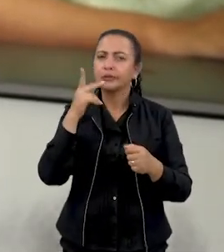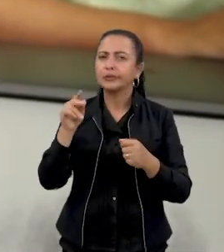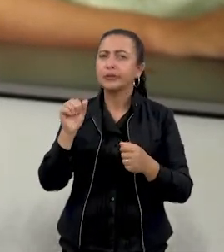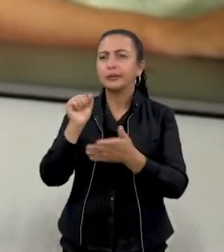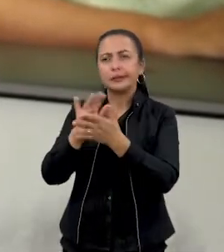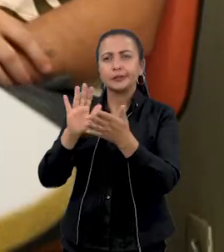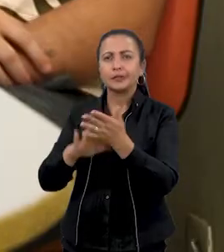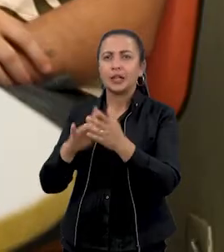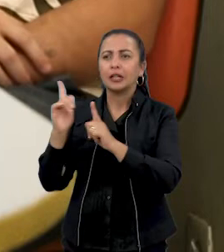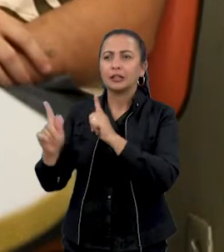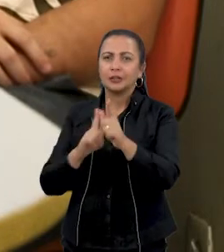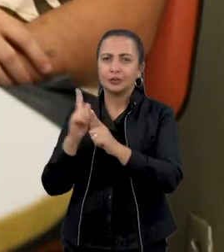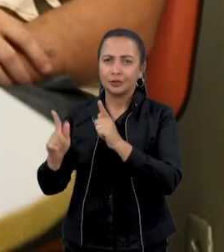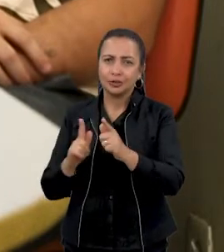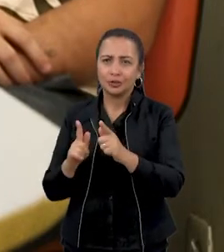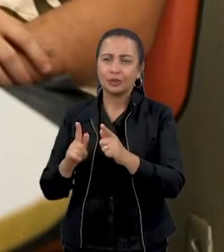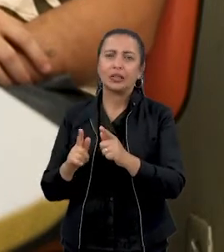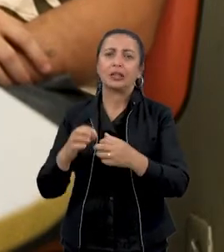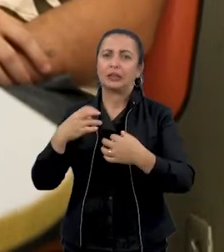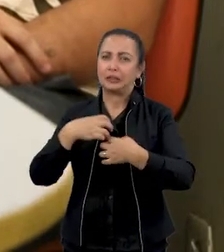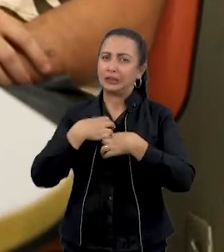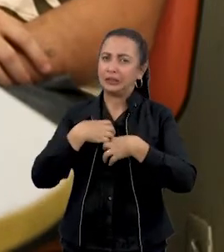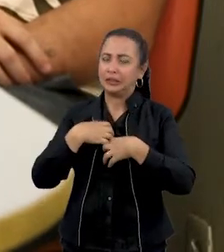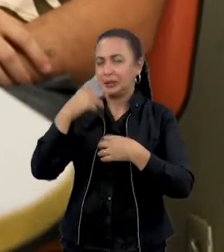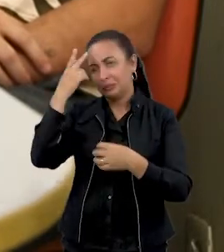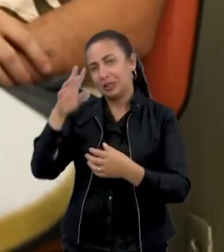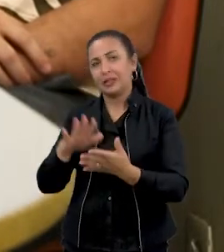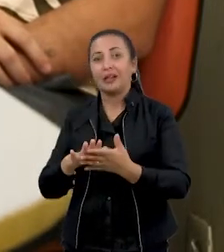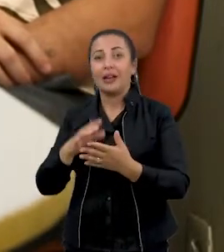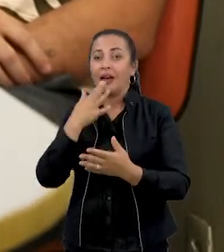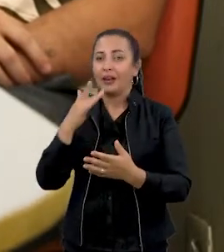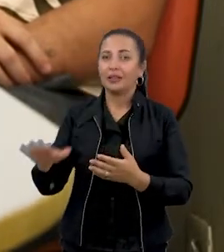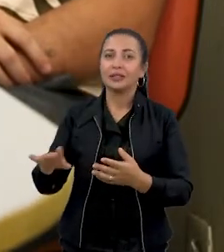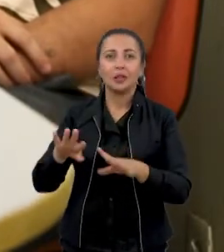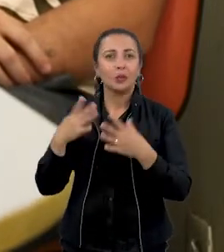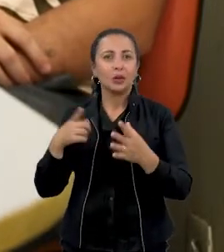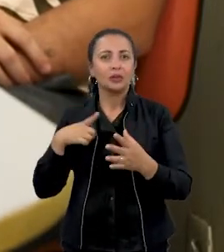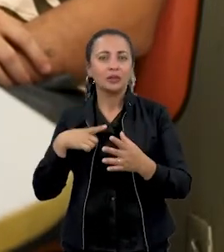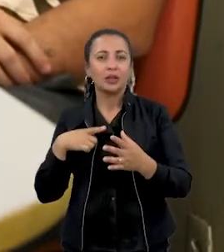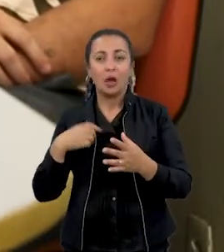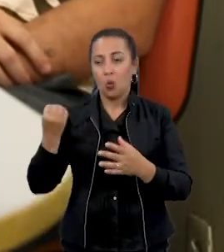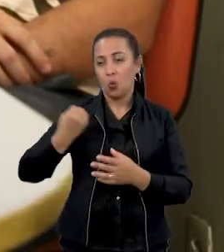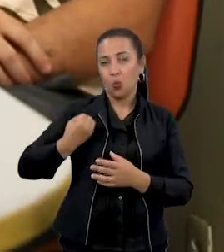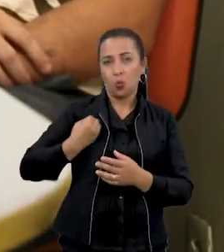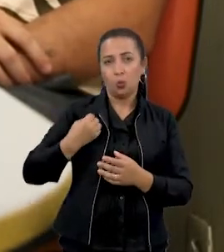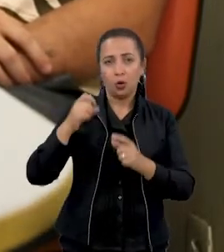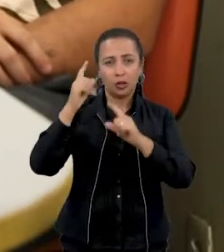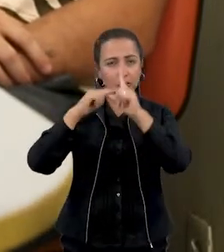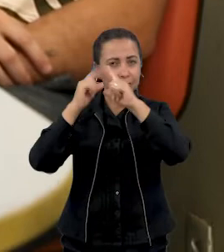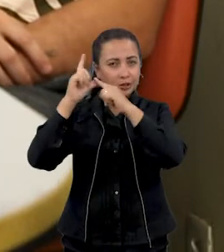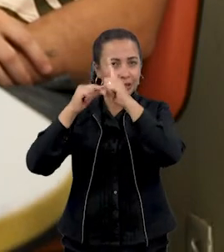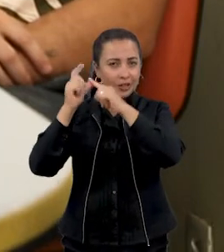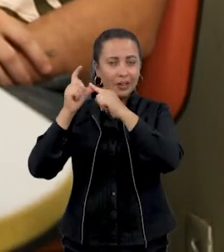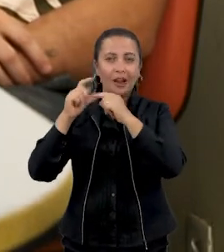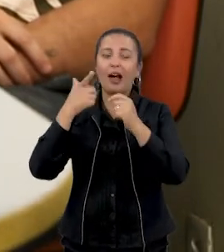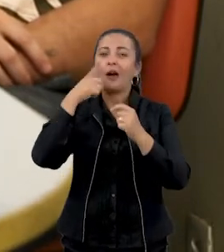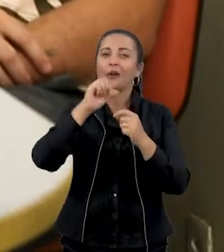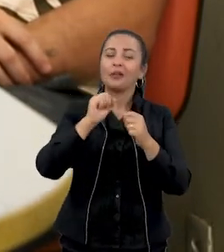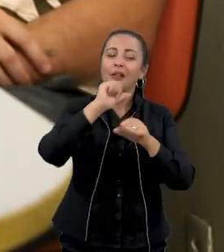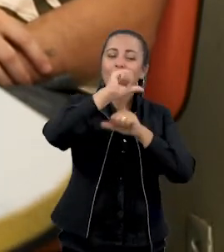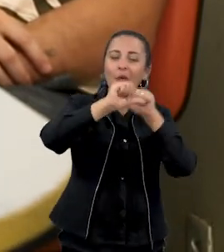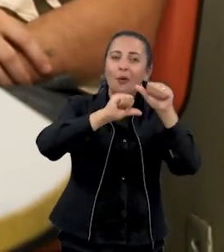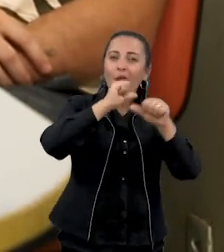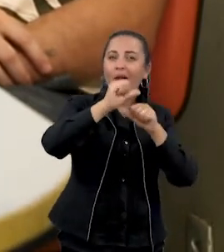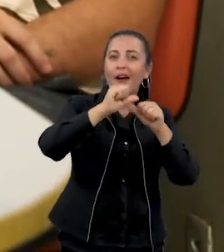essa atividade é uma atividade que gera estrela para a criança, e aí quando a criança atinge um certo número de estrelas, ela consegue trocar